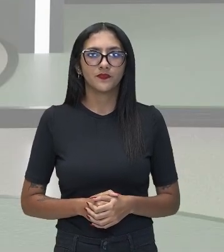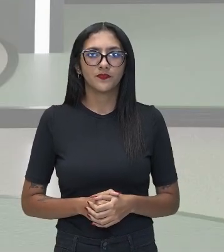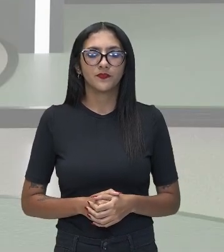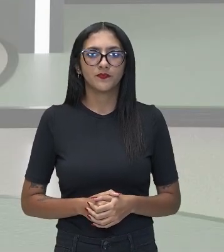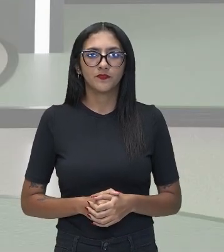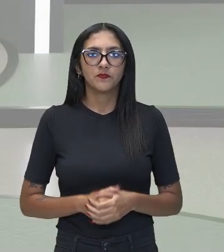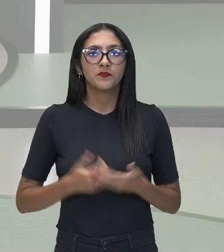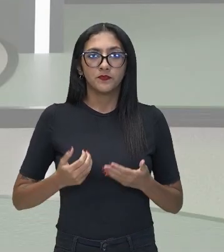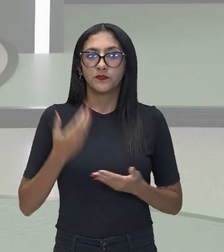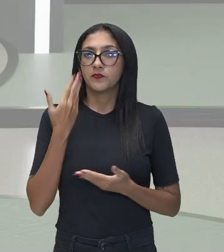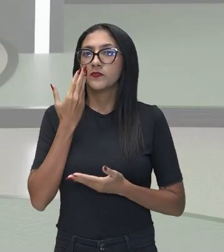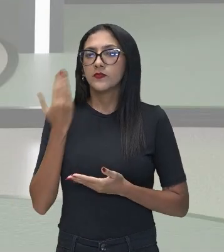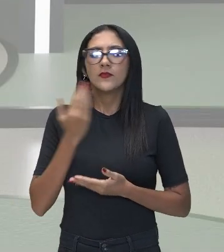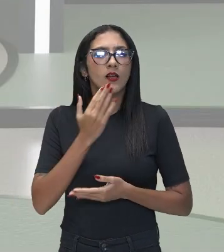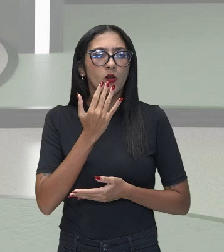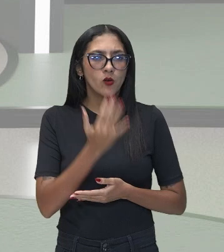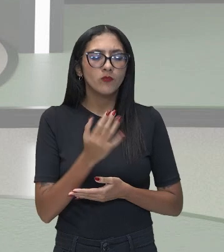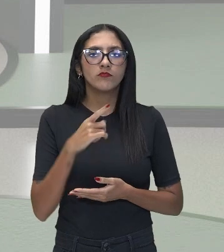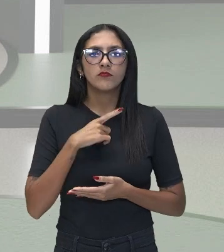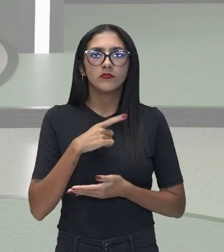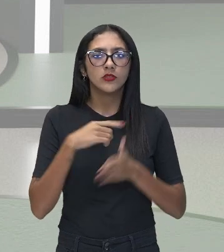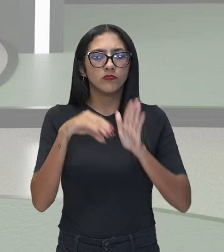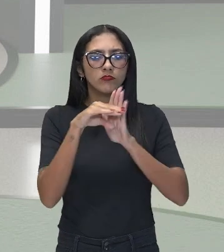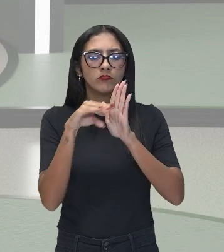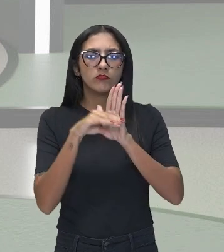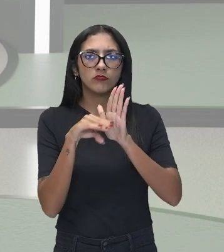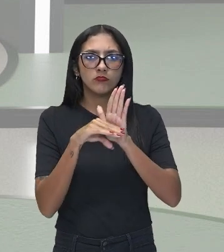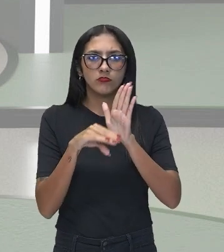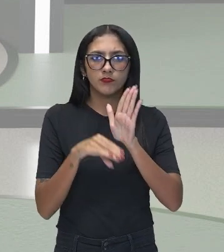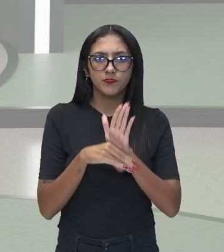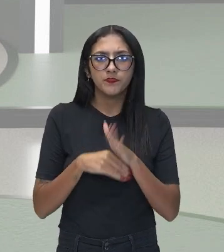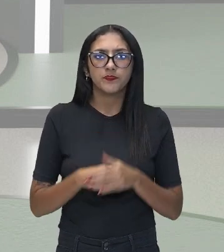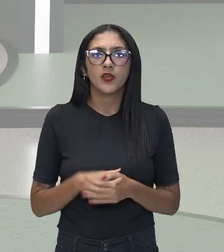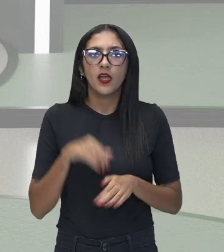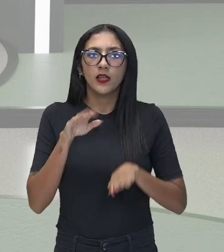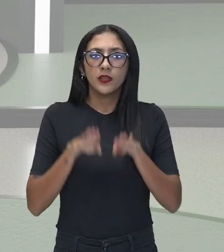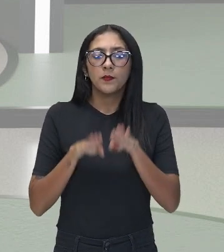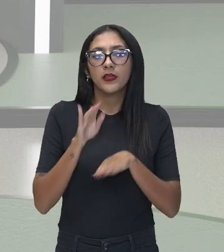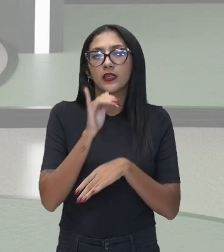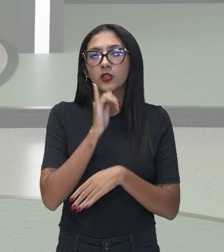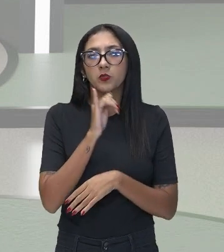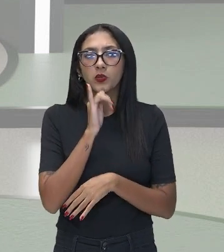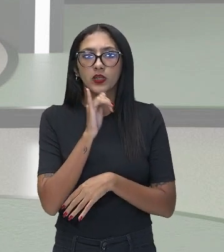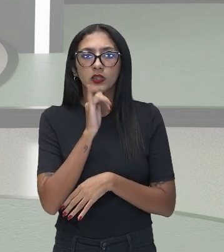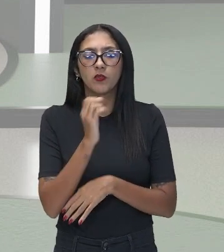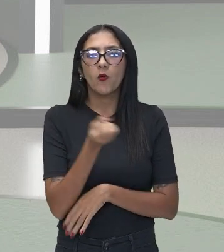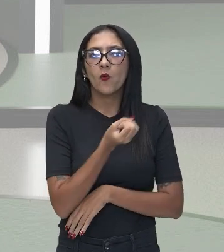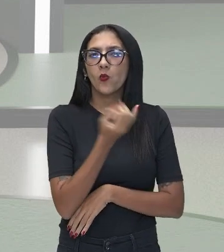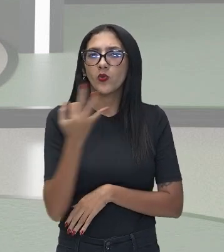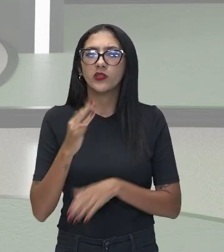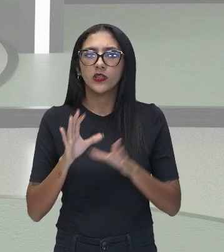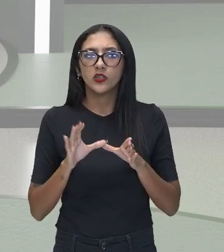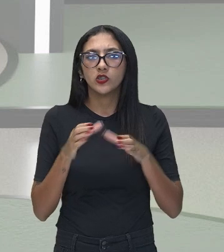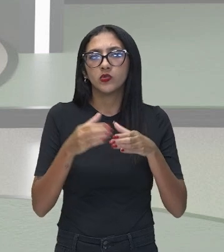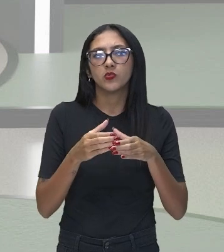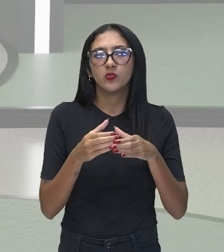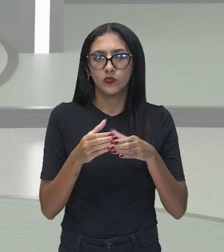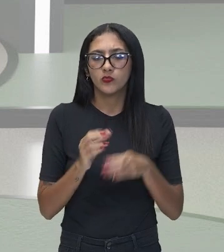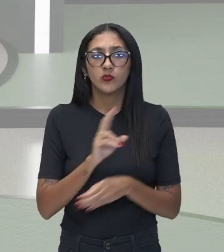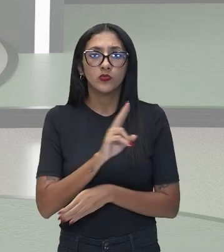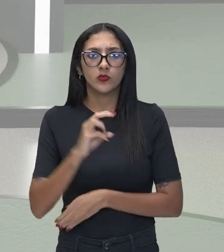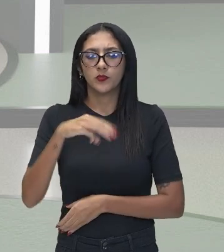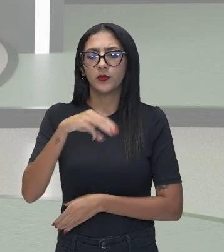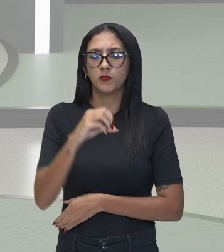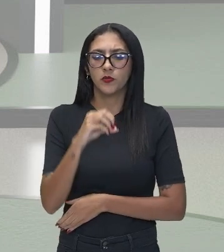Então, os carboidratos, eles são classificados de acordo com a unidade de grupos, né, que são chamados de monossacarídeos,